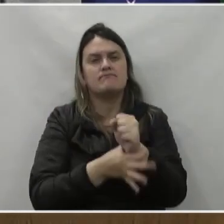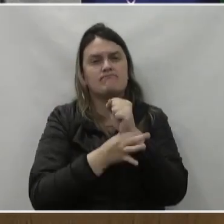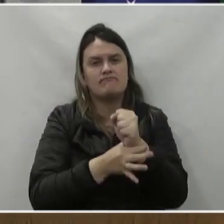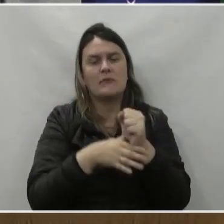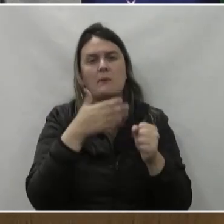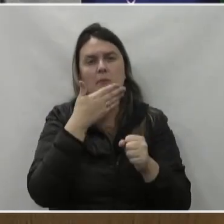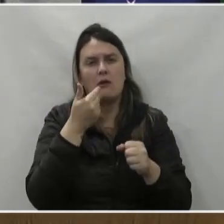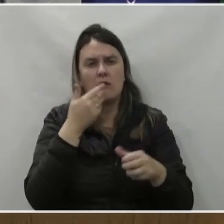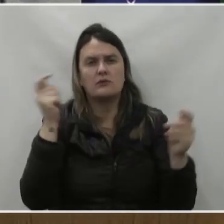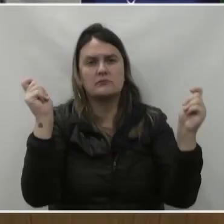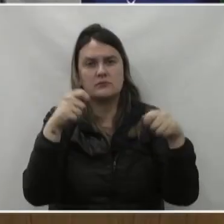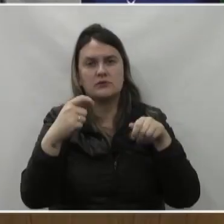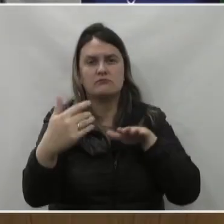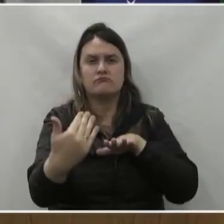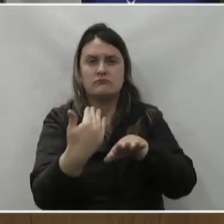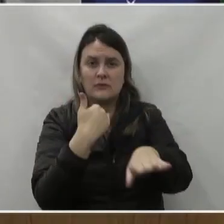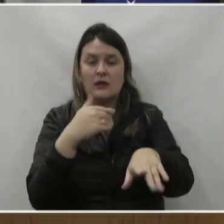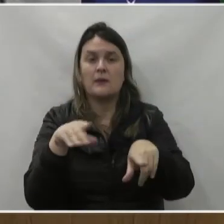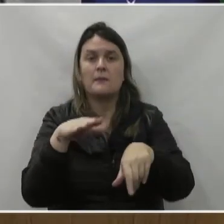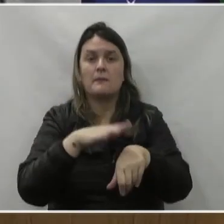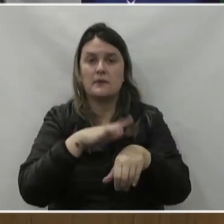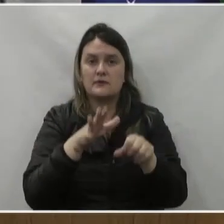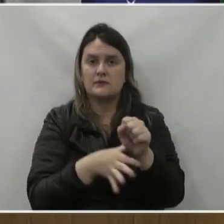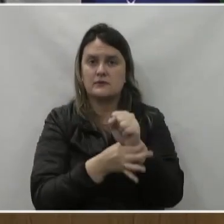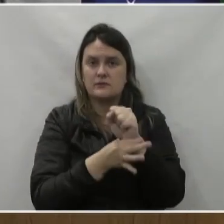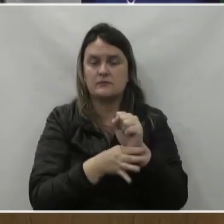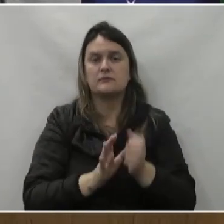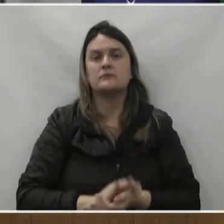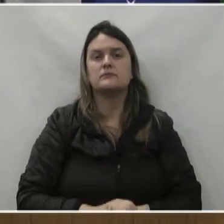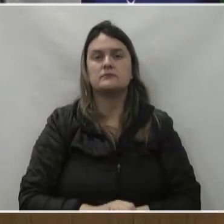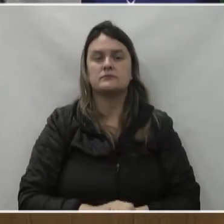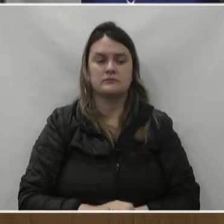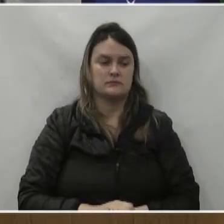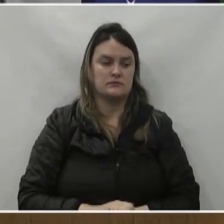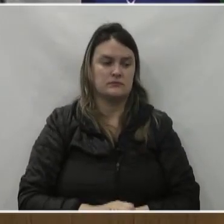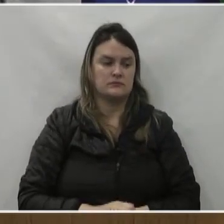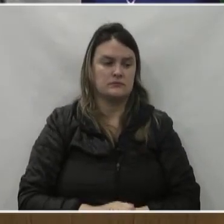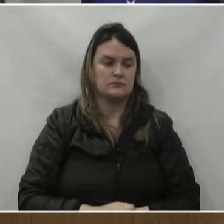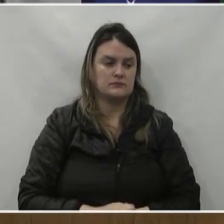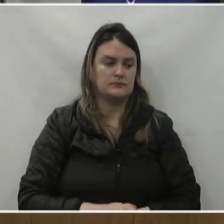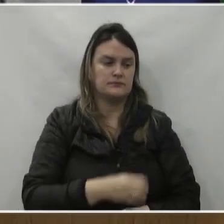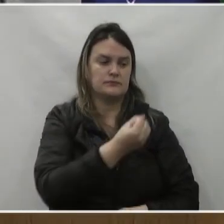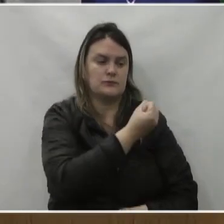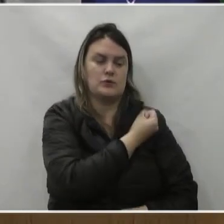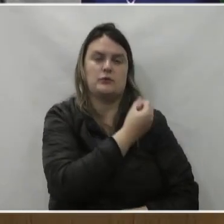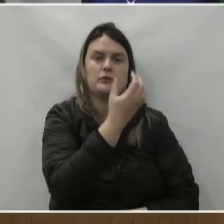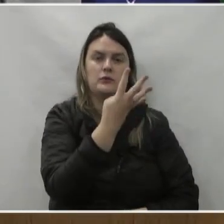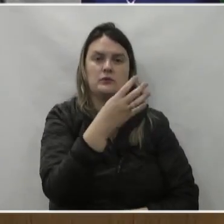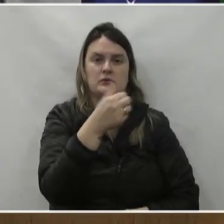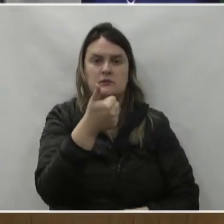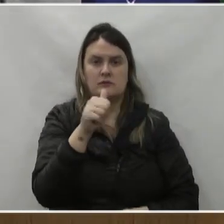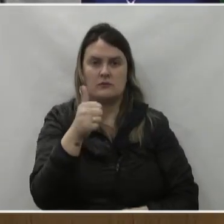melhores condições de tráfego e segurança à população. Indicação